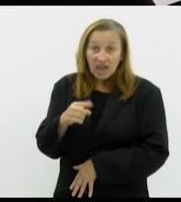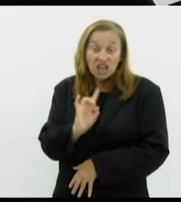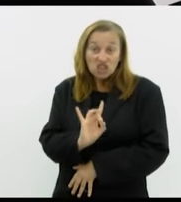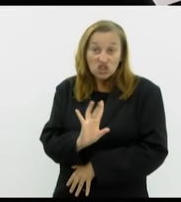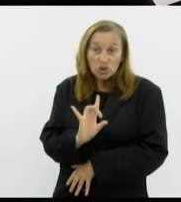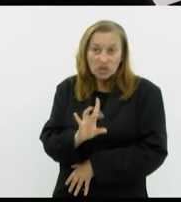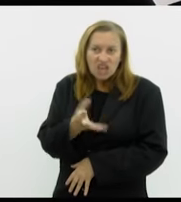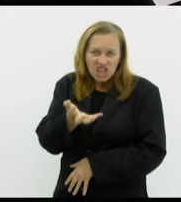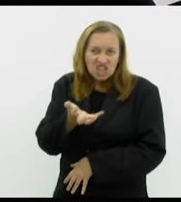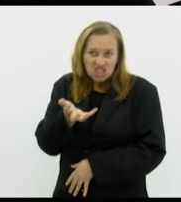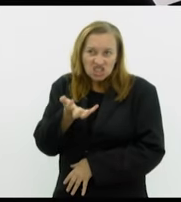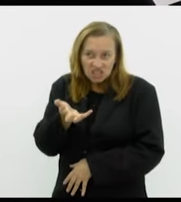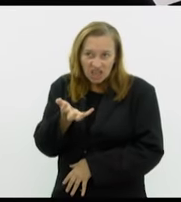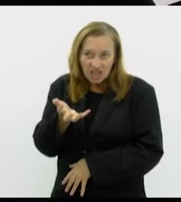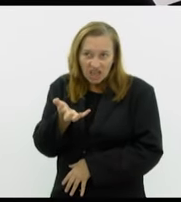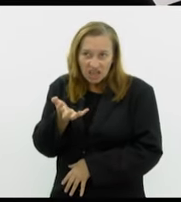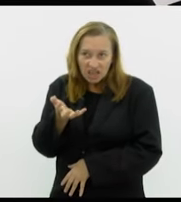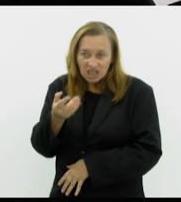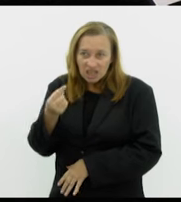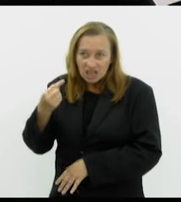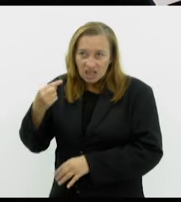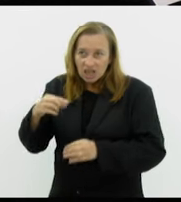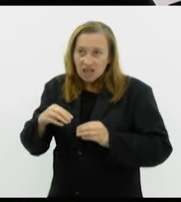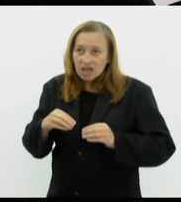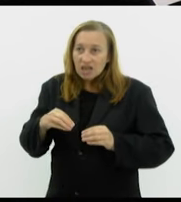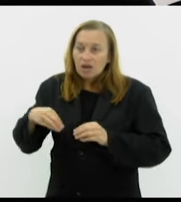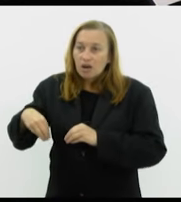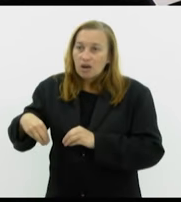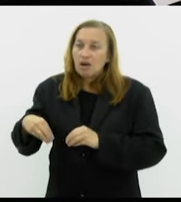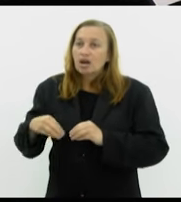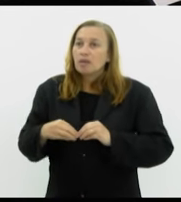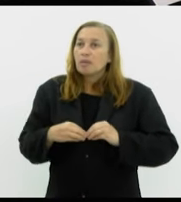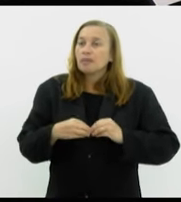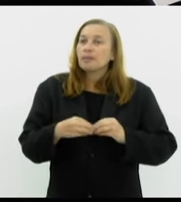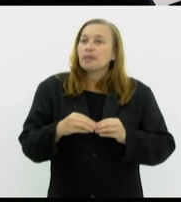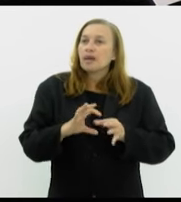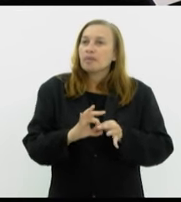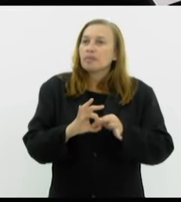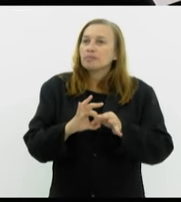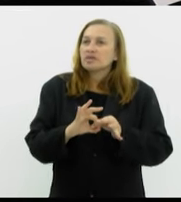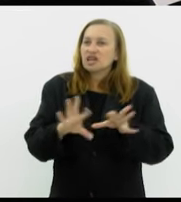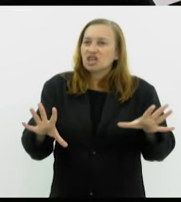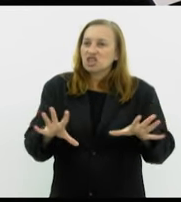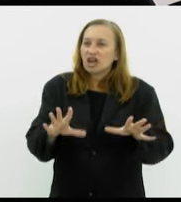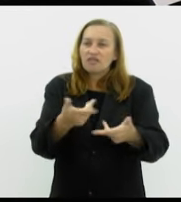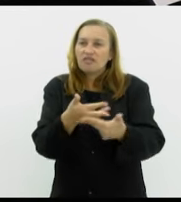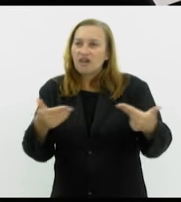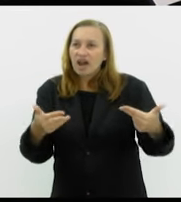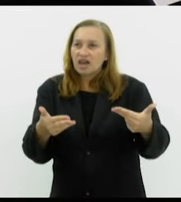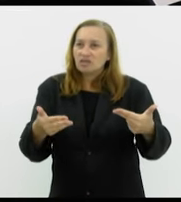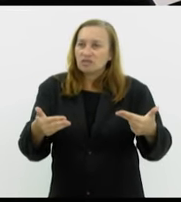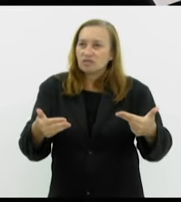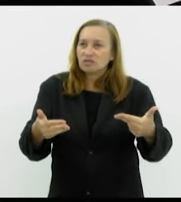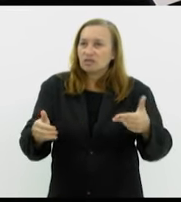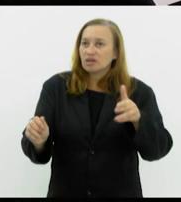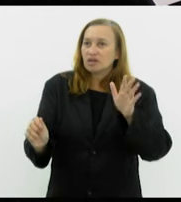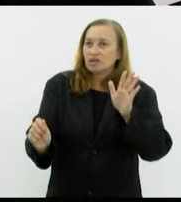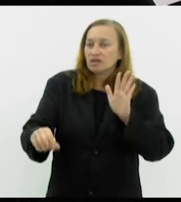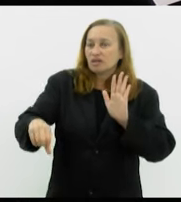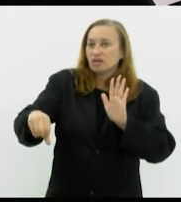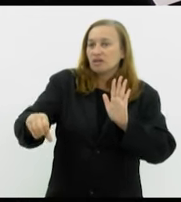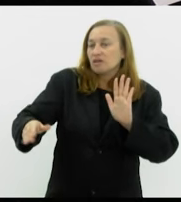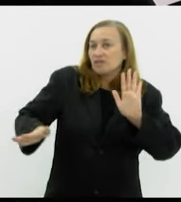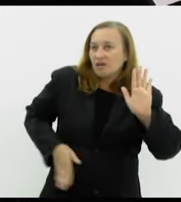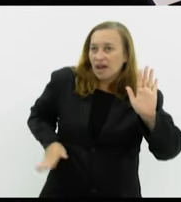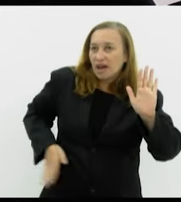Eles querem colocar nas ruas milhares de vagabundos. Não é um só, não. Porque um só eles